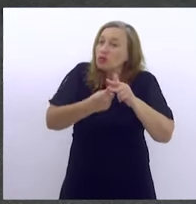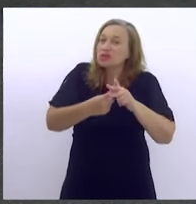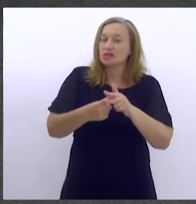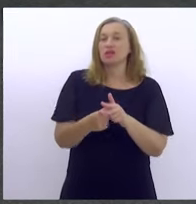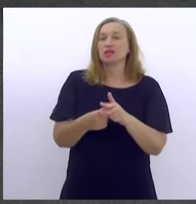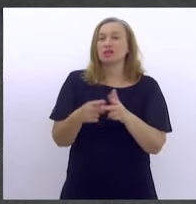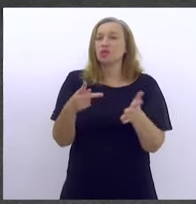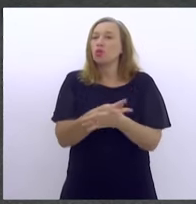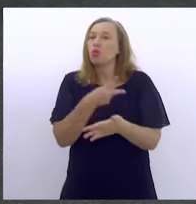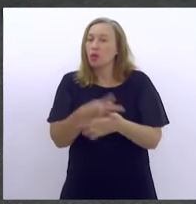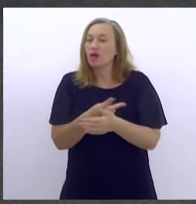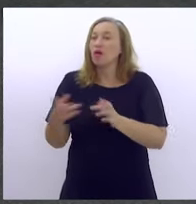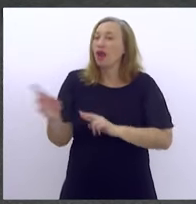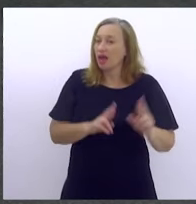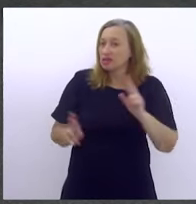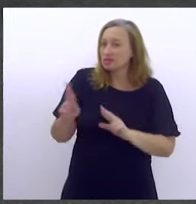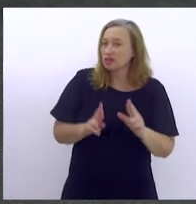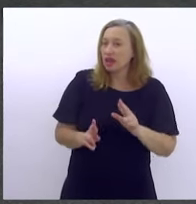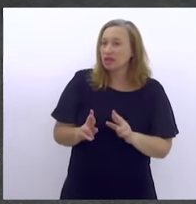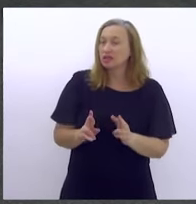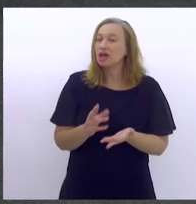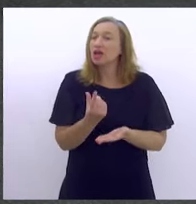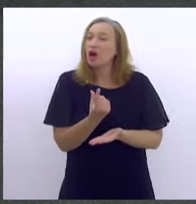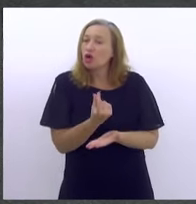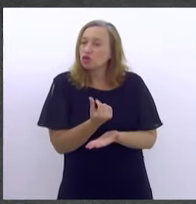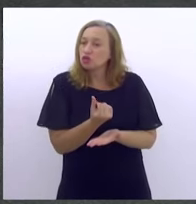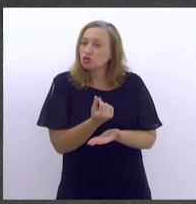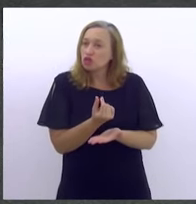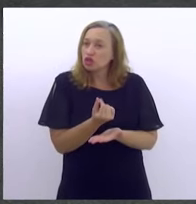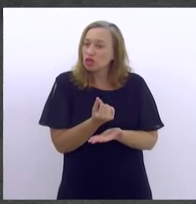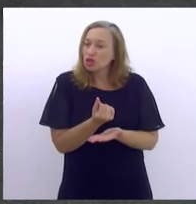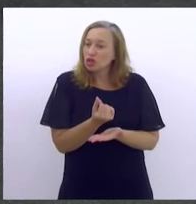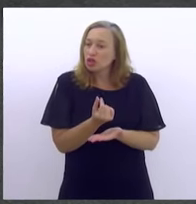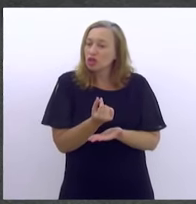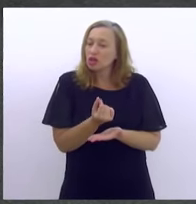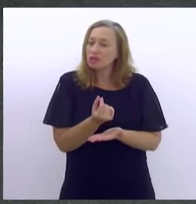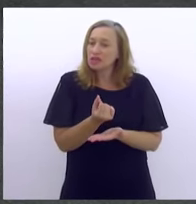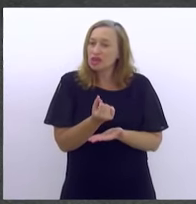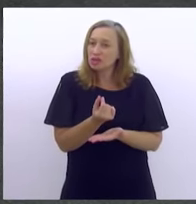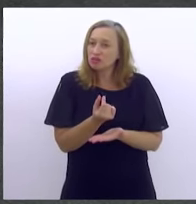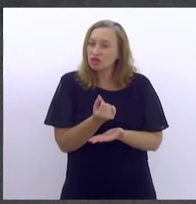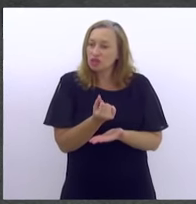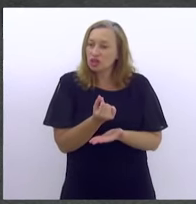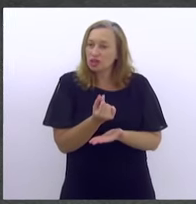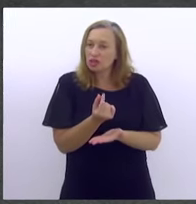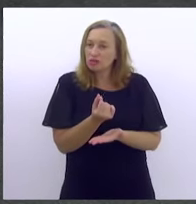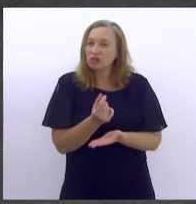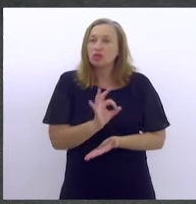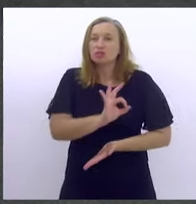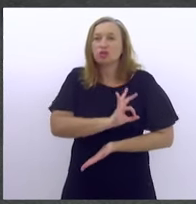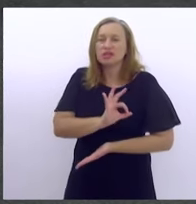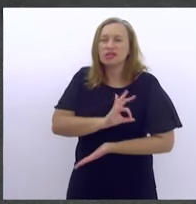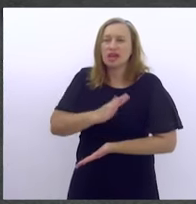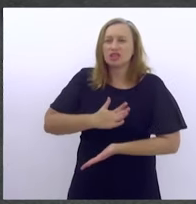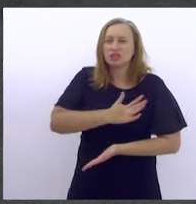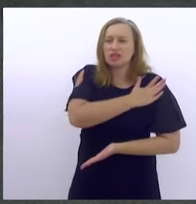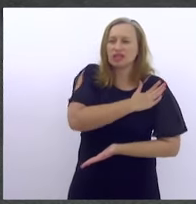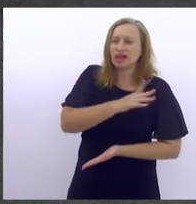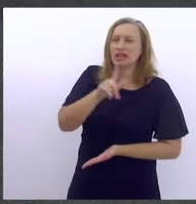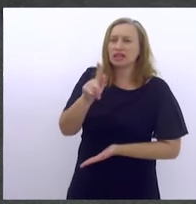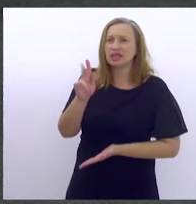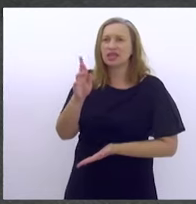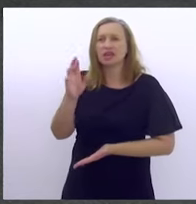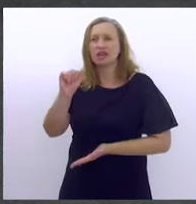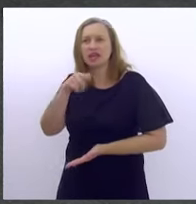erro relativo à GRAM, concedendo para todos os policiais militares, ativos,